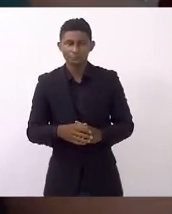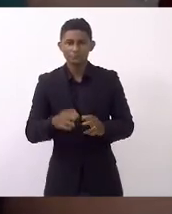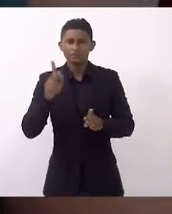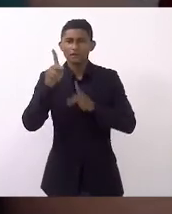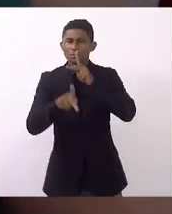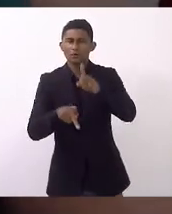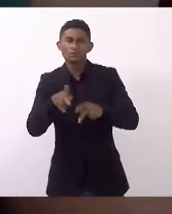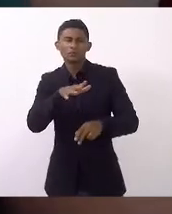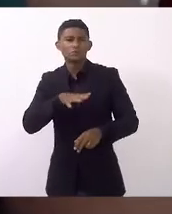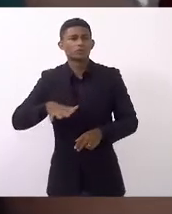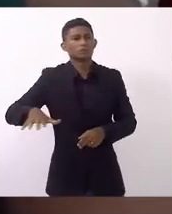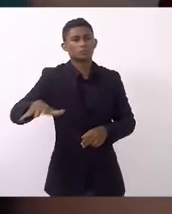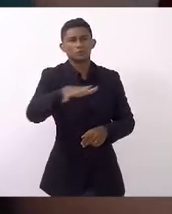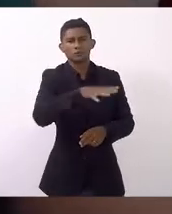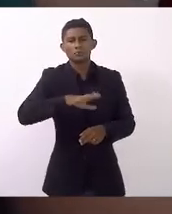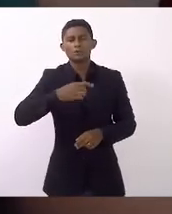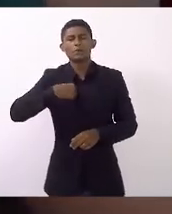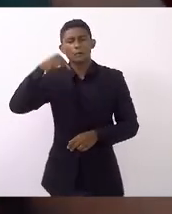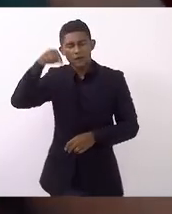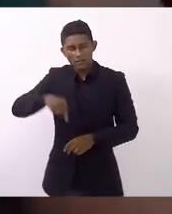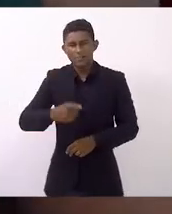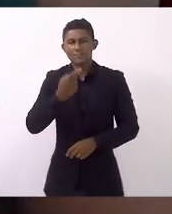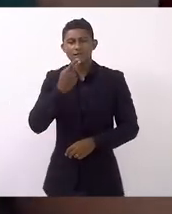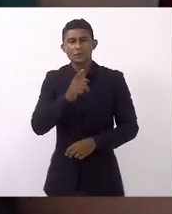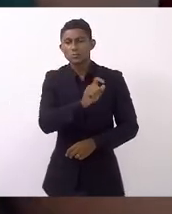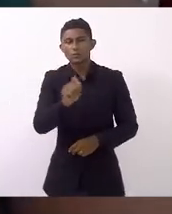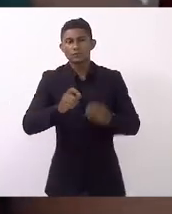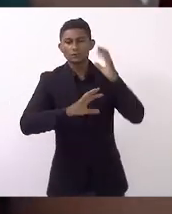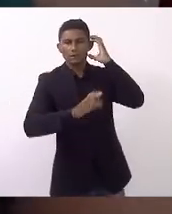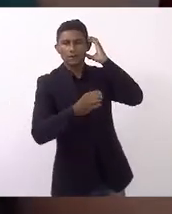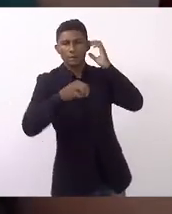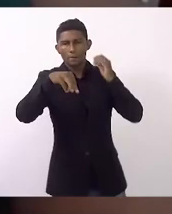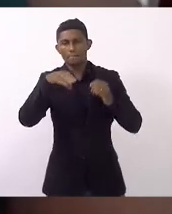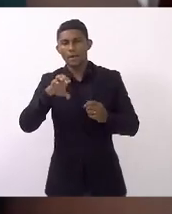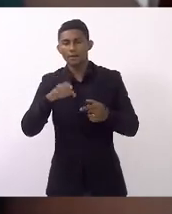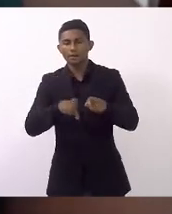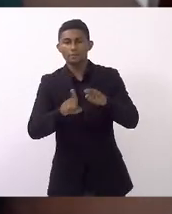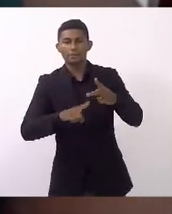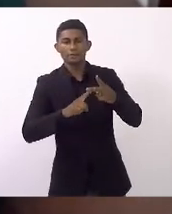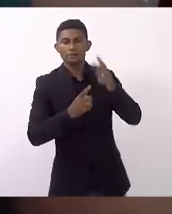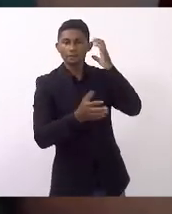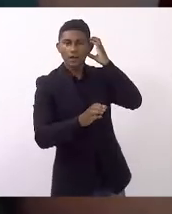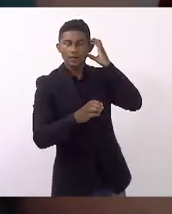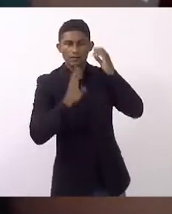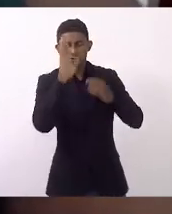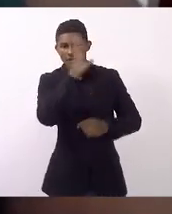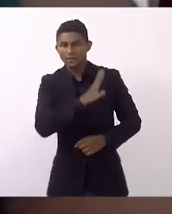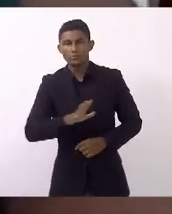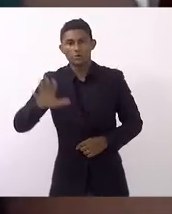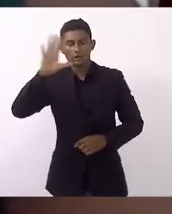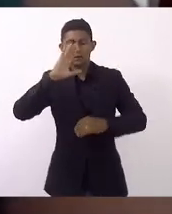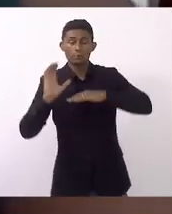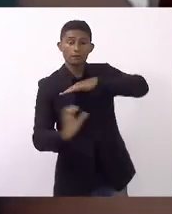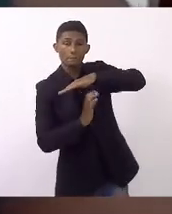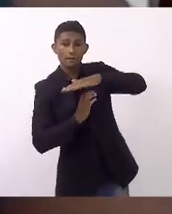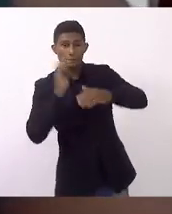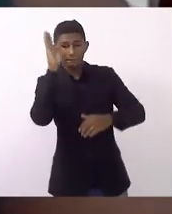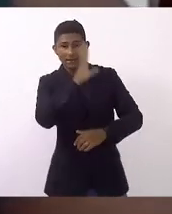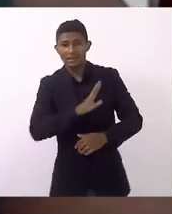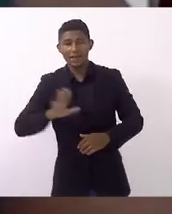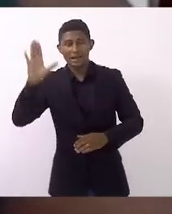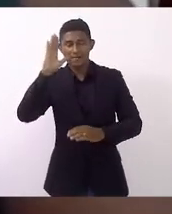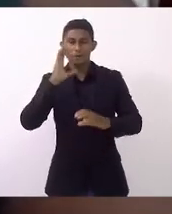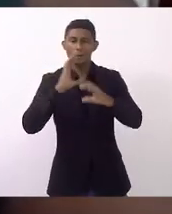povo. Reitero aqui que a Rádio MEC, a Rádio Nacional, a Empresa Brasileira de Comunicação